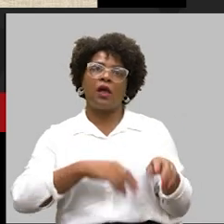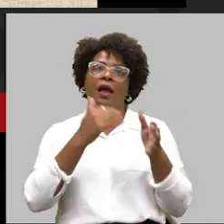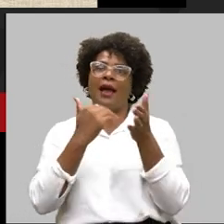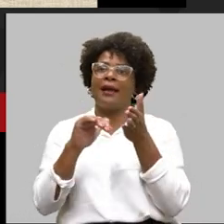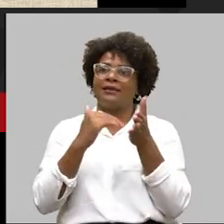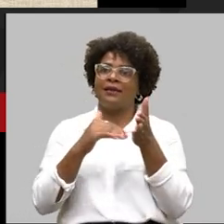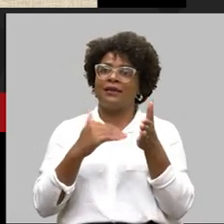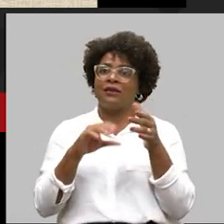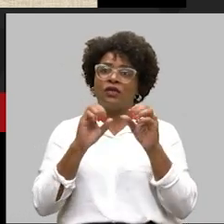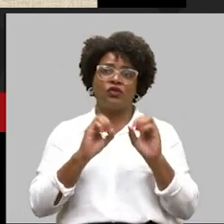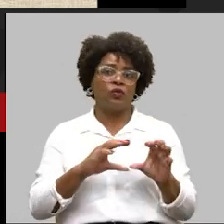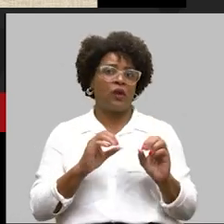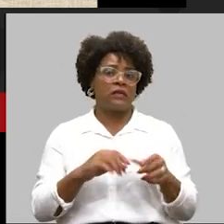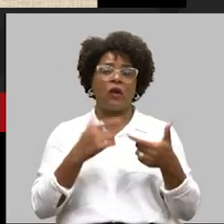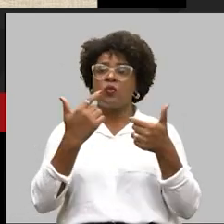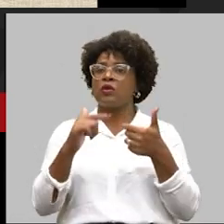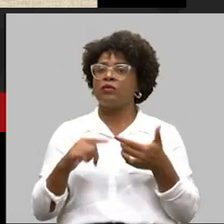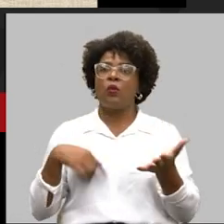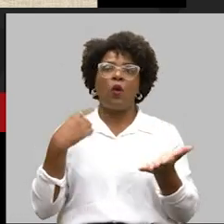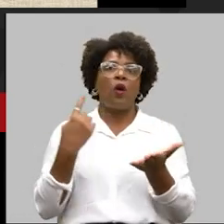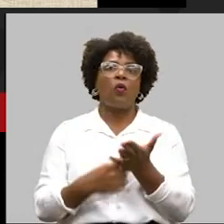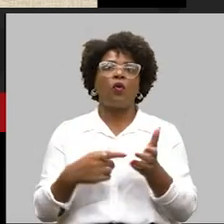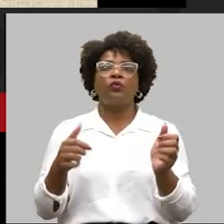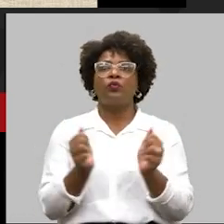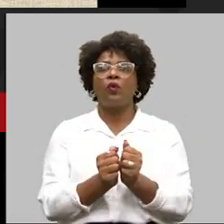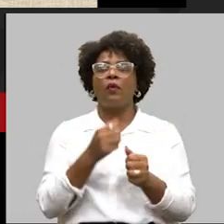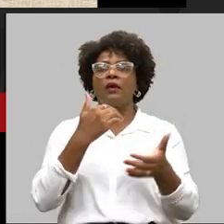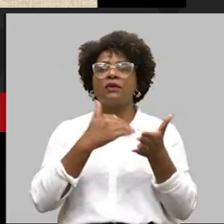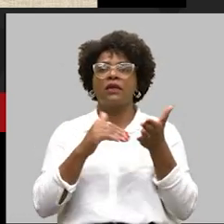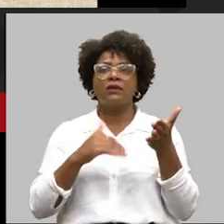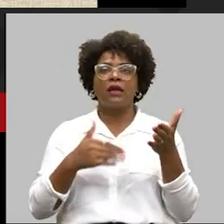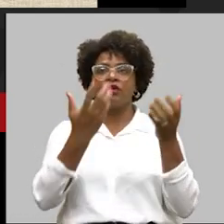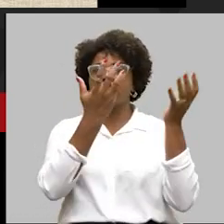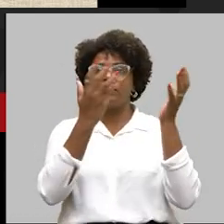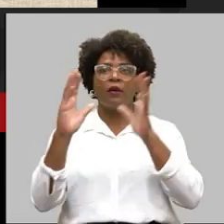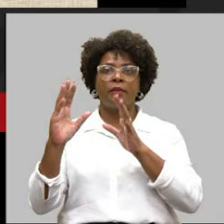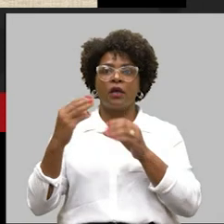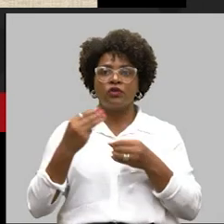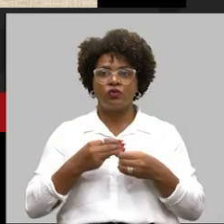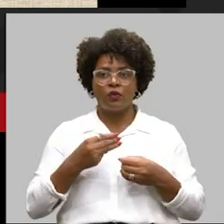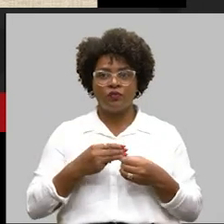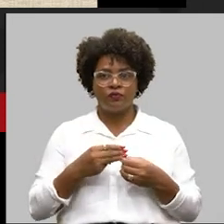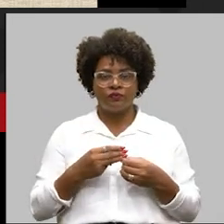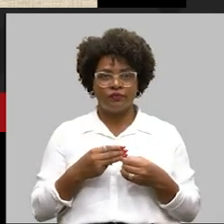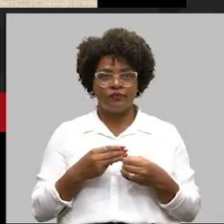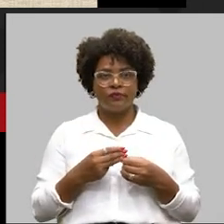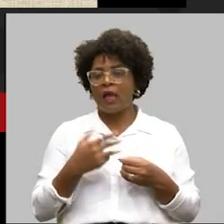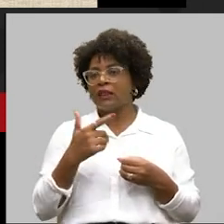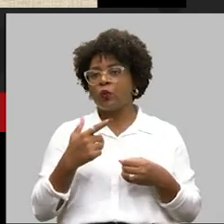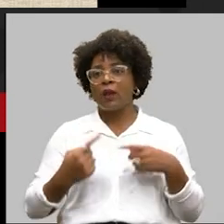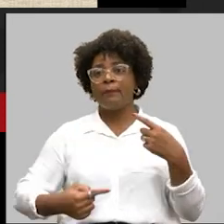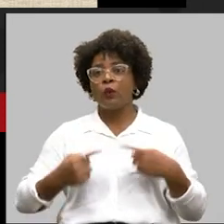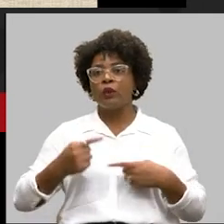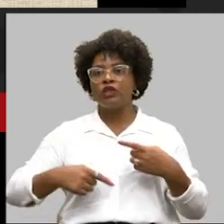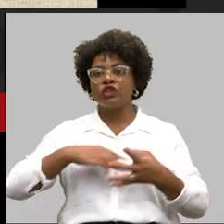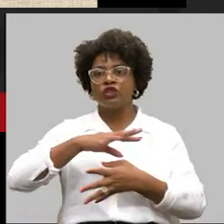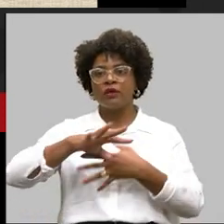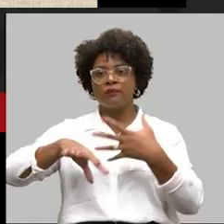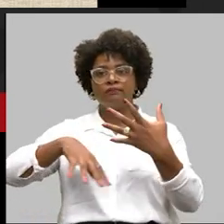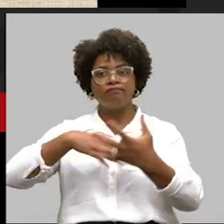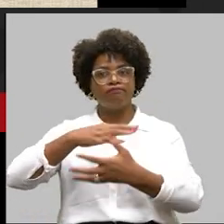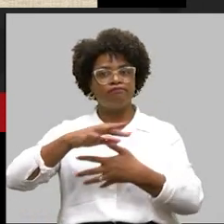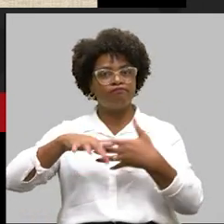secretaria de de agrícola e meio ambiente do município não tem um política articulada esse desafio eu